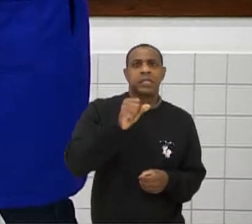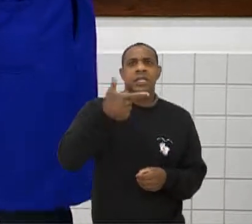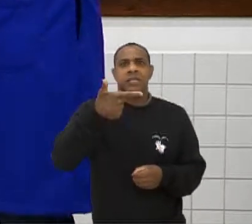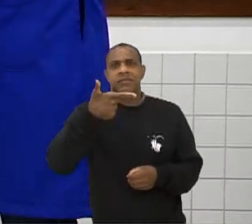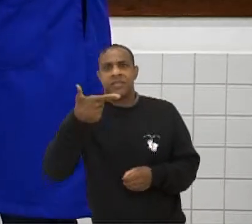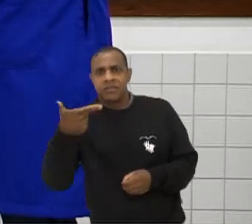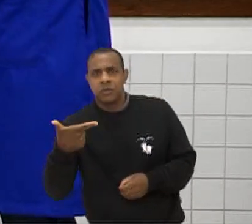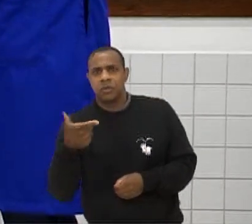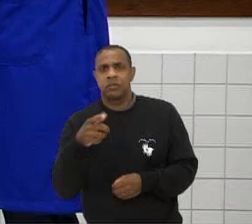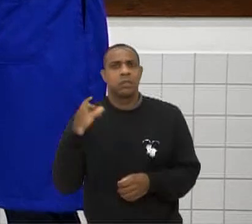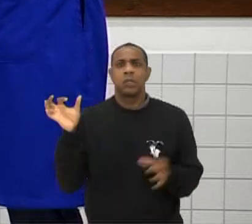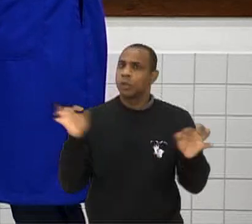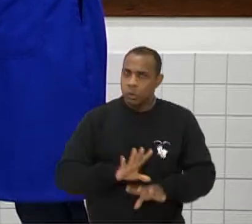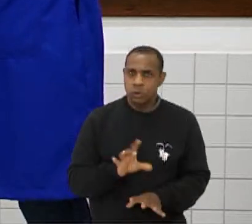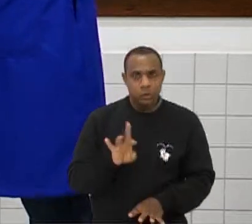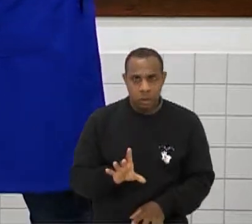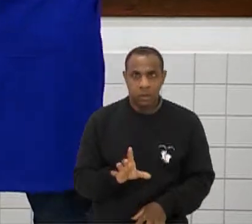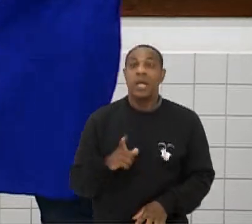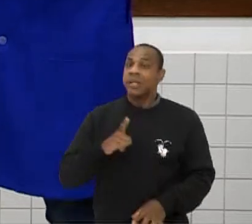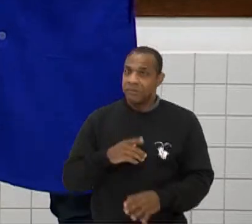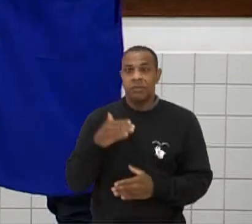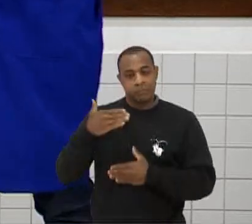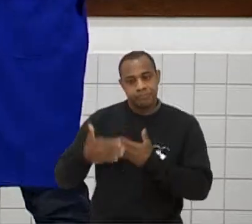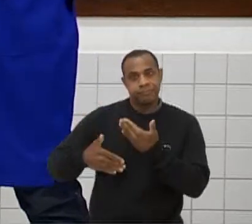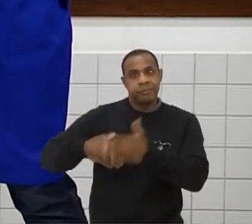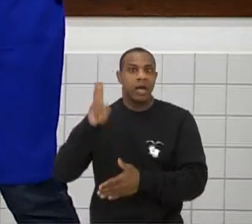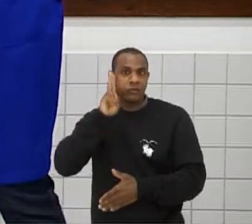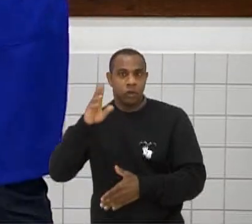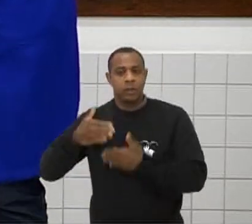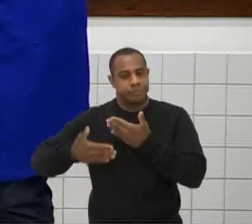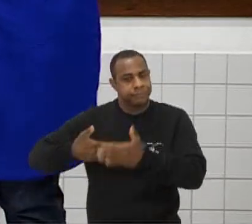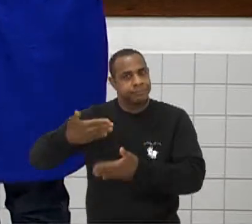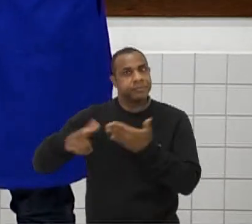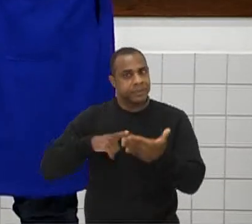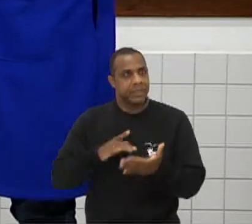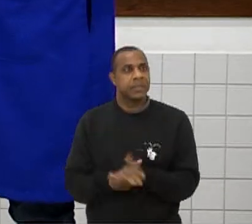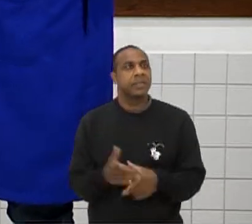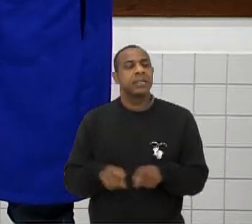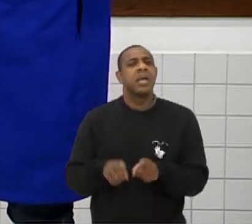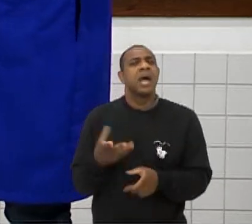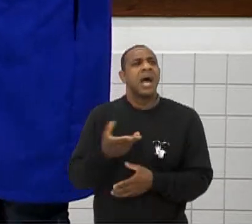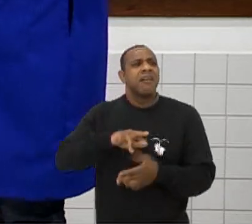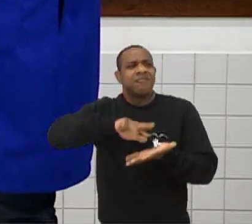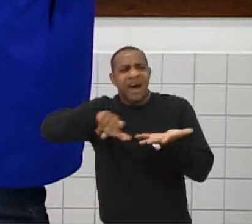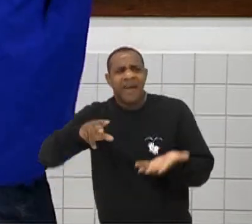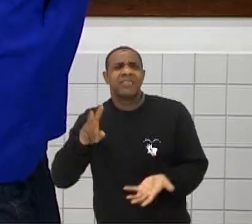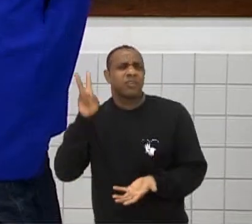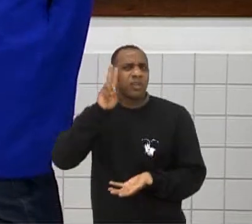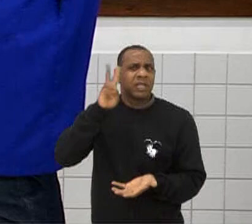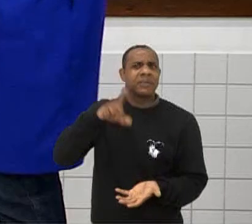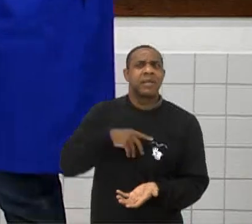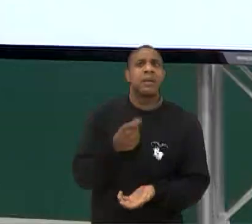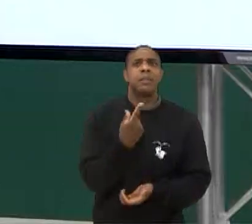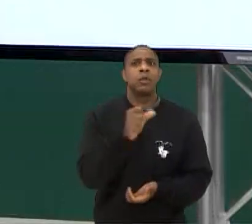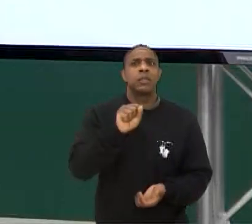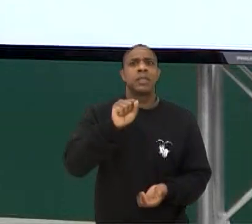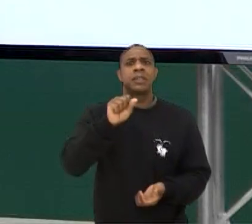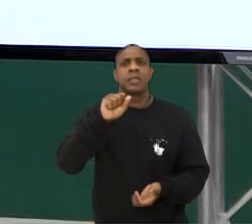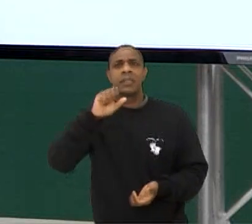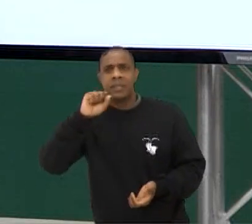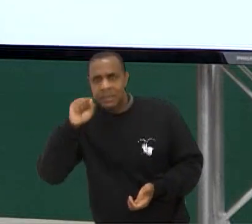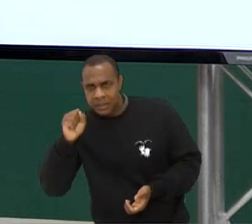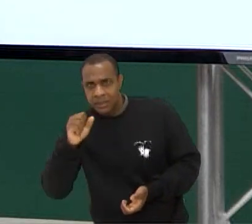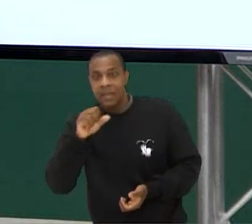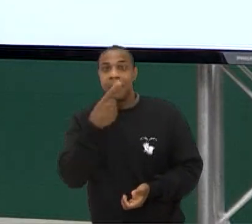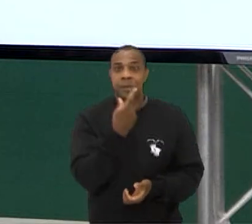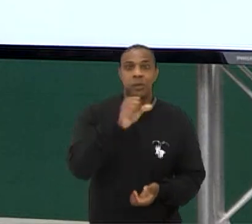ponto. Tem um processo antes aqui. Sim, e eu gostaria de enfatizar que muitos historiadores consideram 1808 o